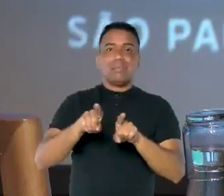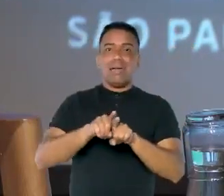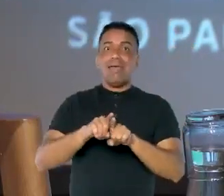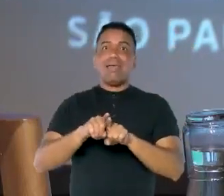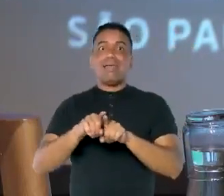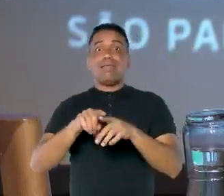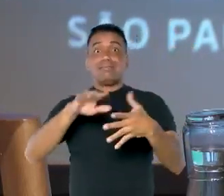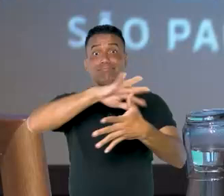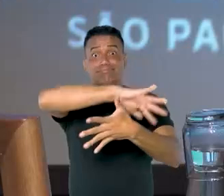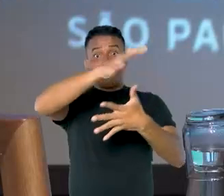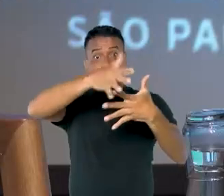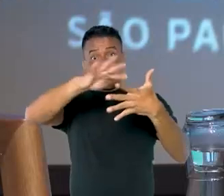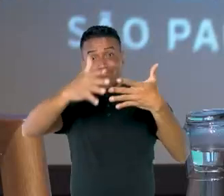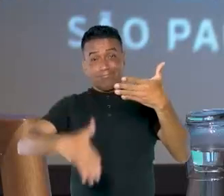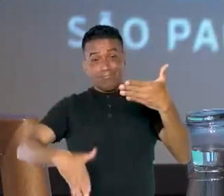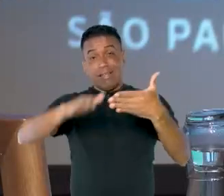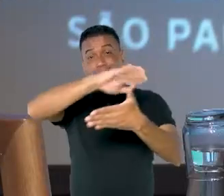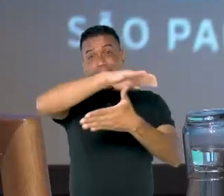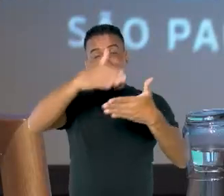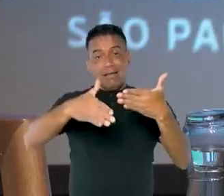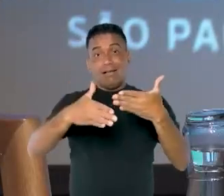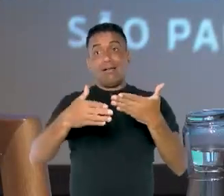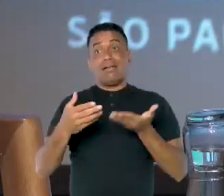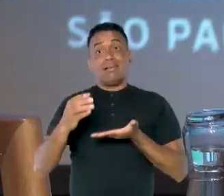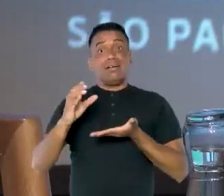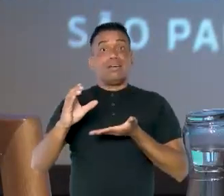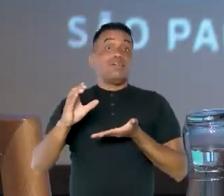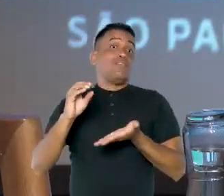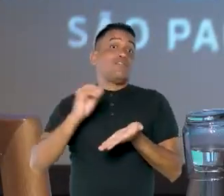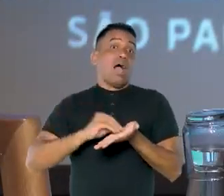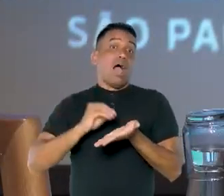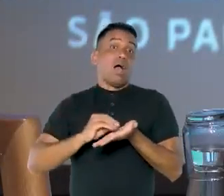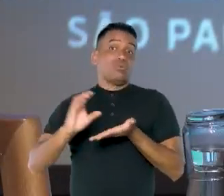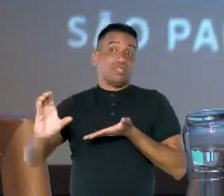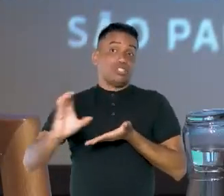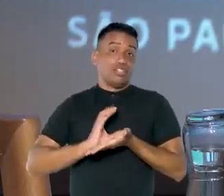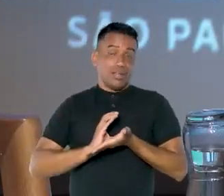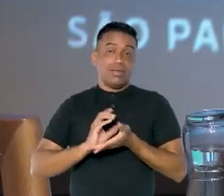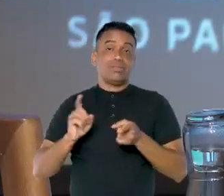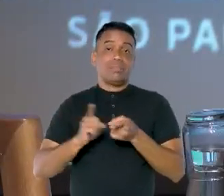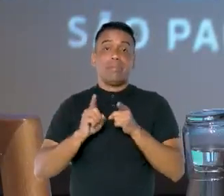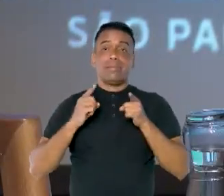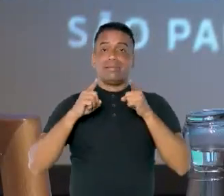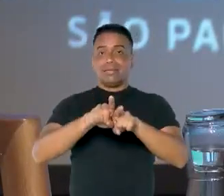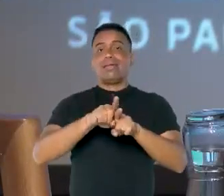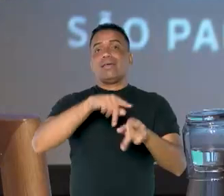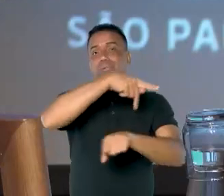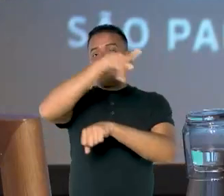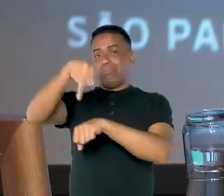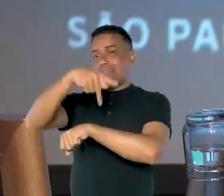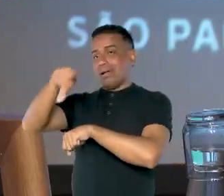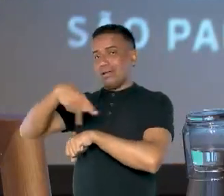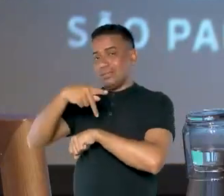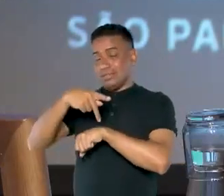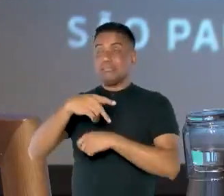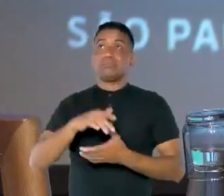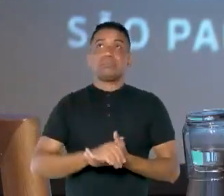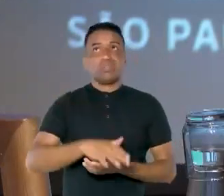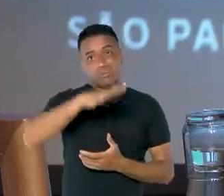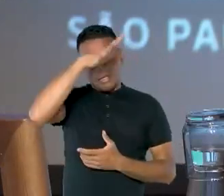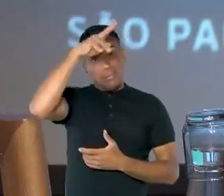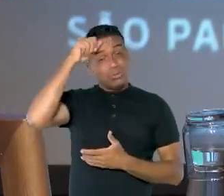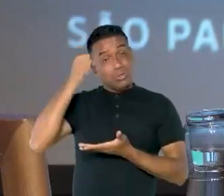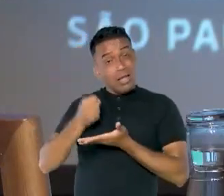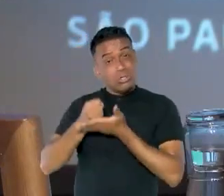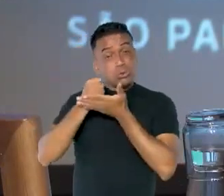dinheiro e nos faltam também parceiros internacionais, exceto para a Amazônia, que tem uma ou outra ajuda da Noruega e